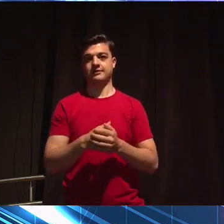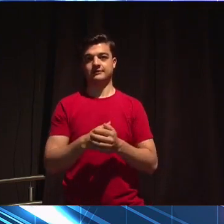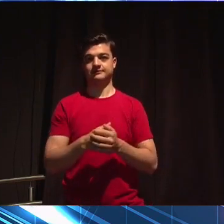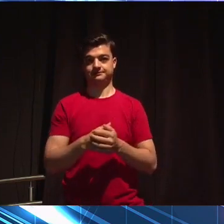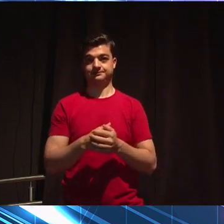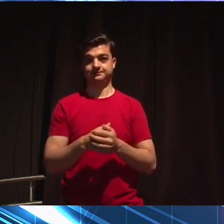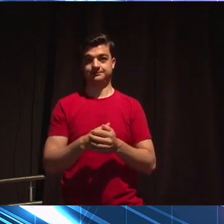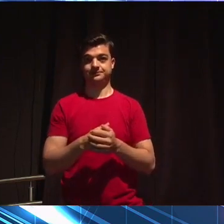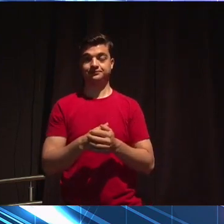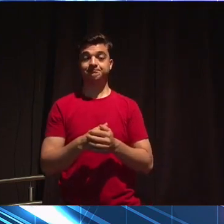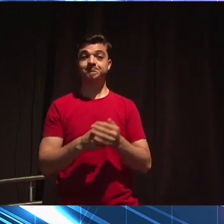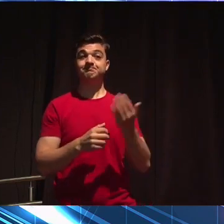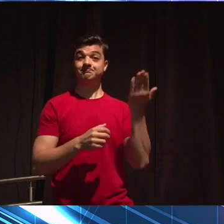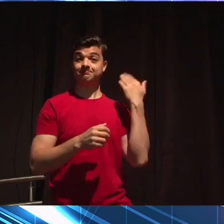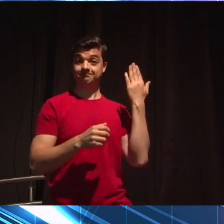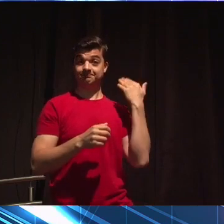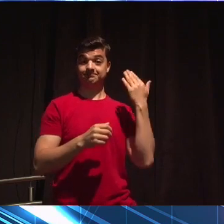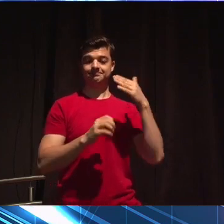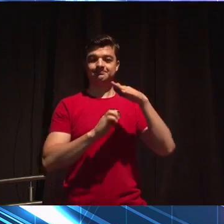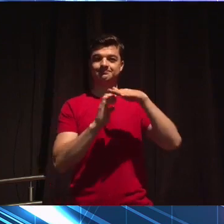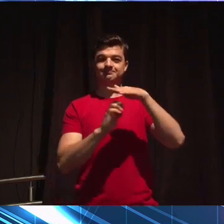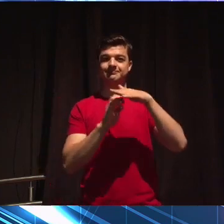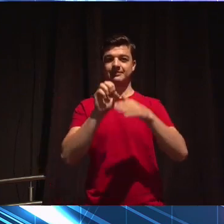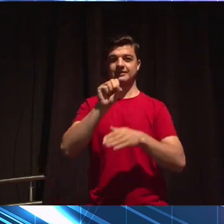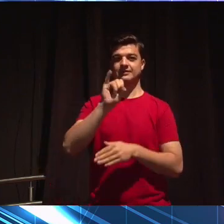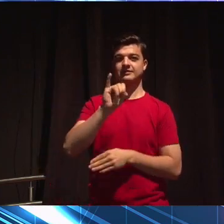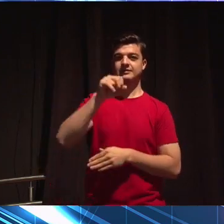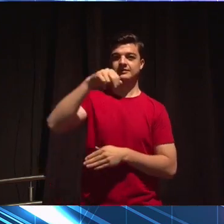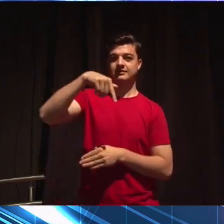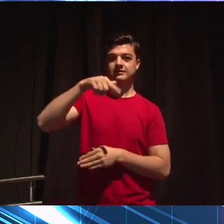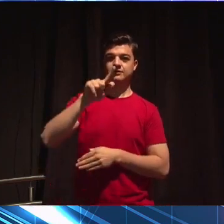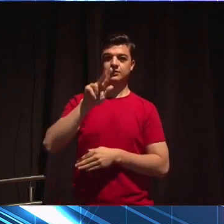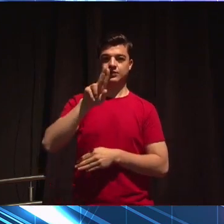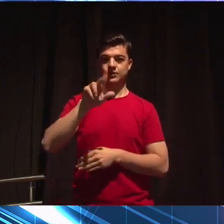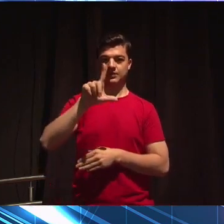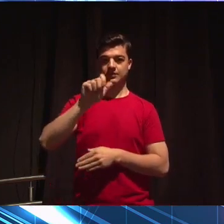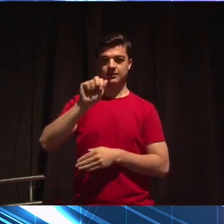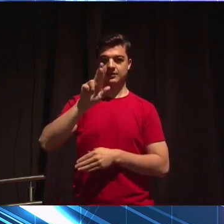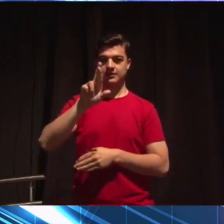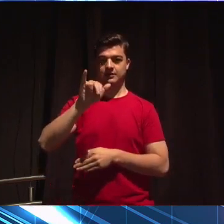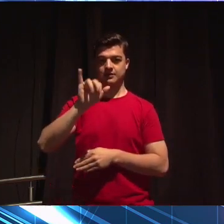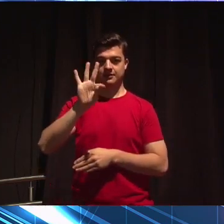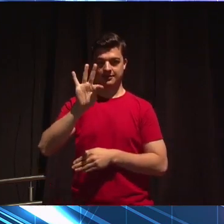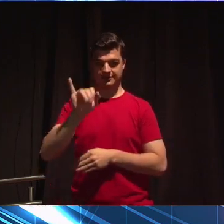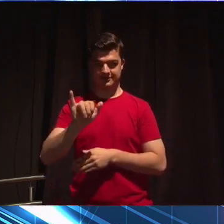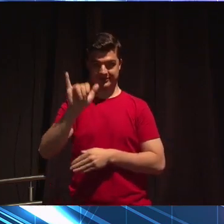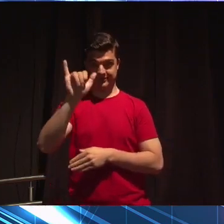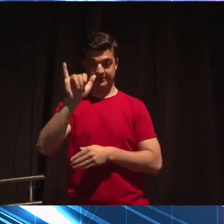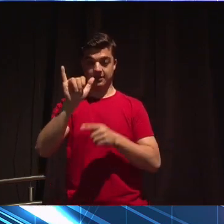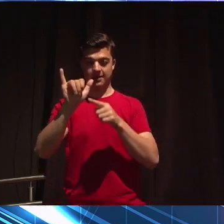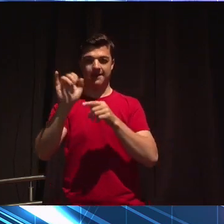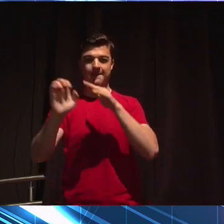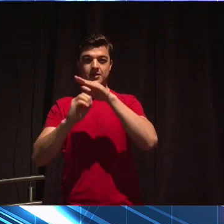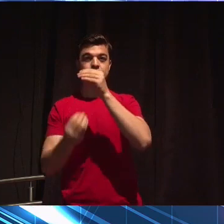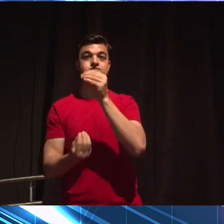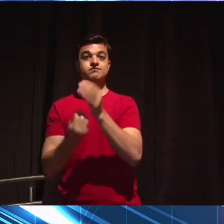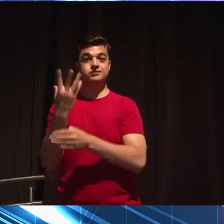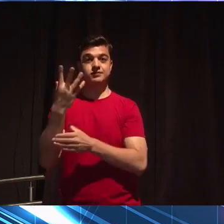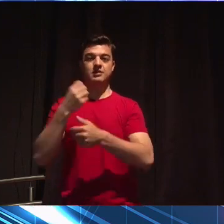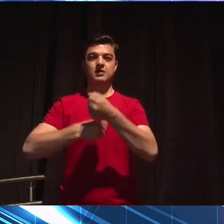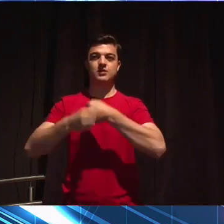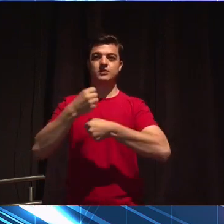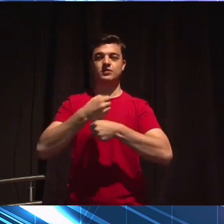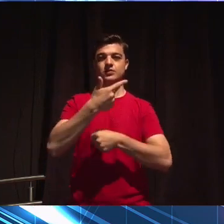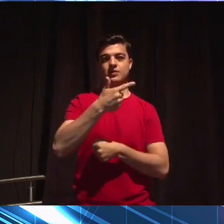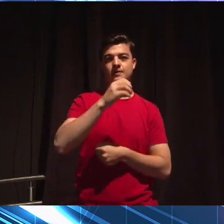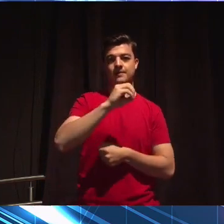felicidade de estar na Singularity, no Gênesis da Singularity, que foi mencionada antes, fundado pelo Rick Crusoe, lá em 2008. Eu estava no Vale do Silício, a Singularity